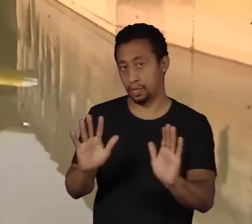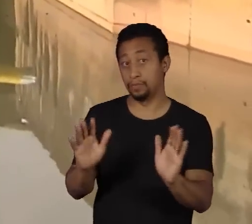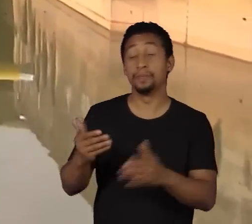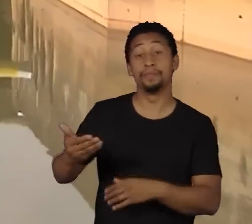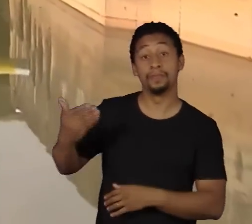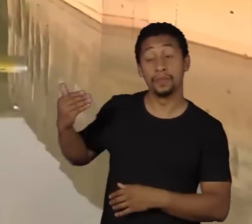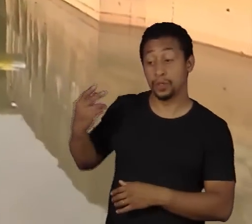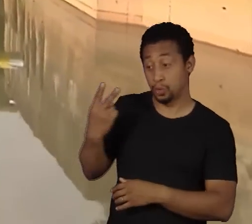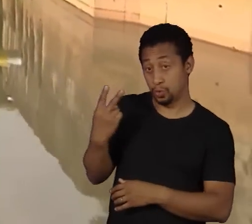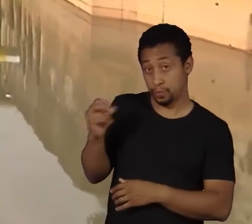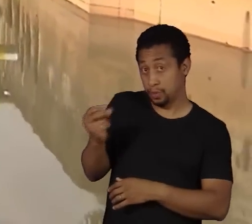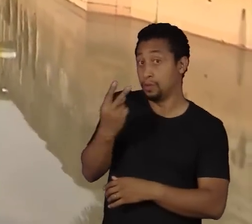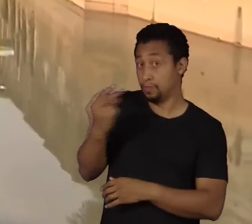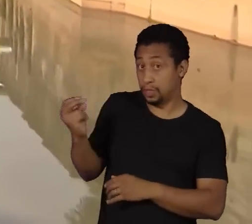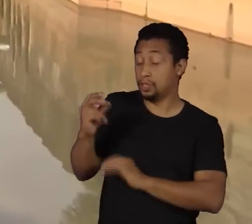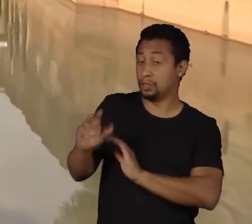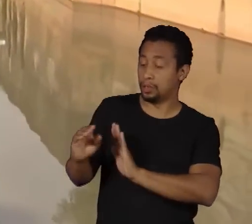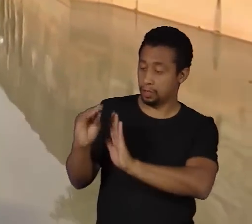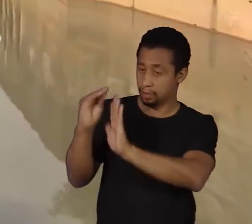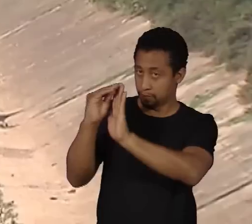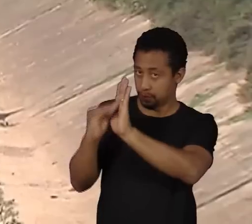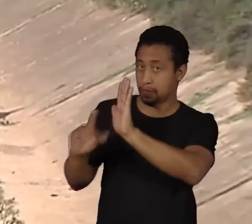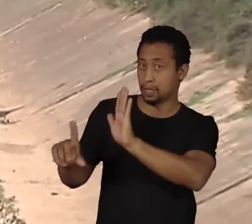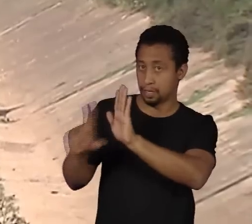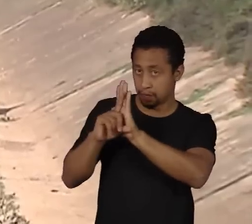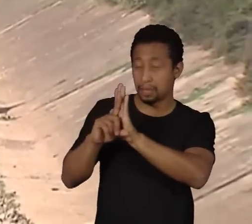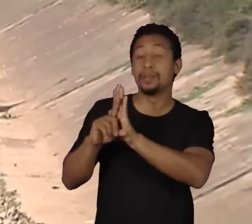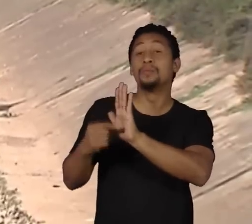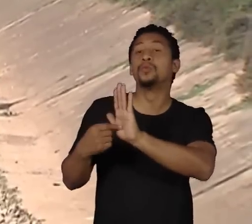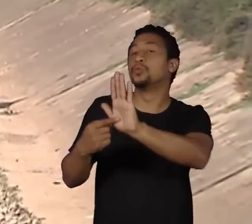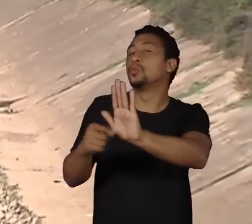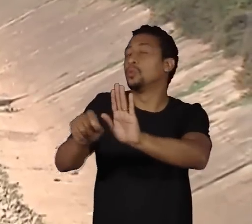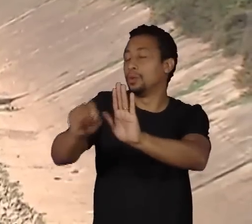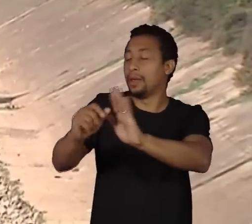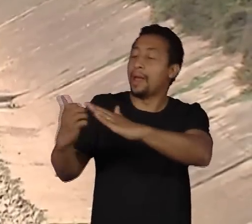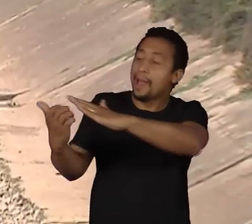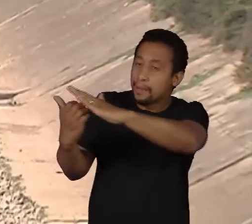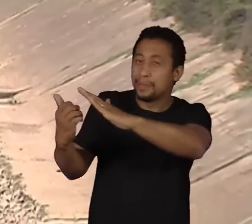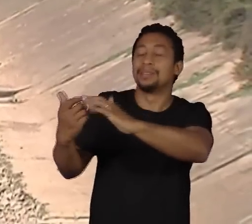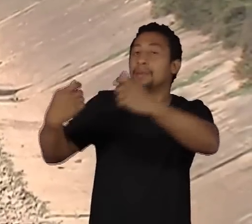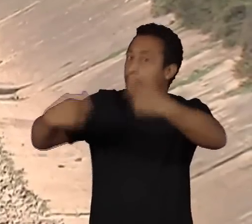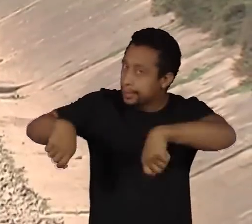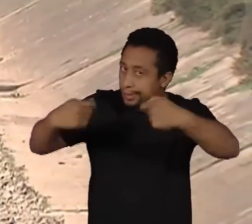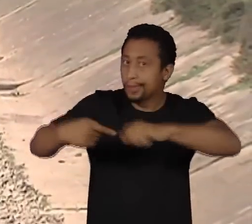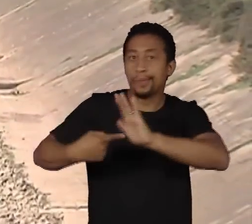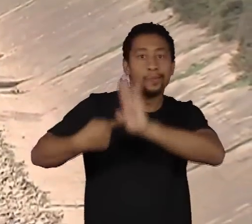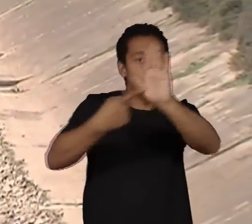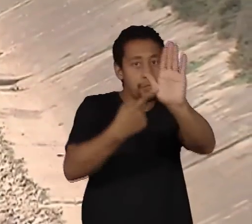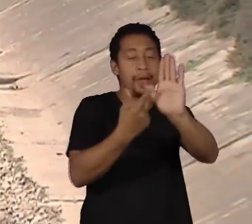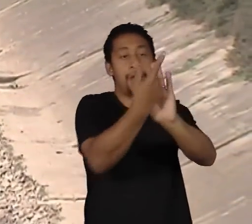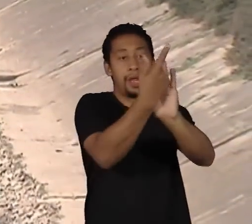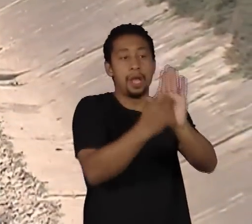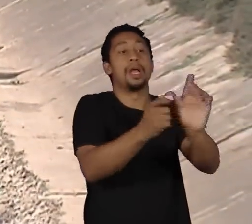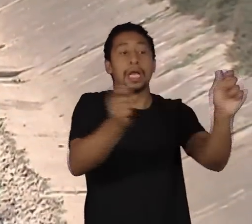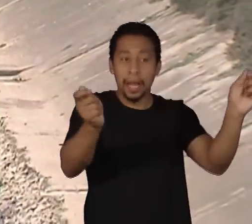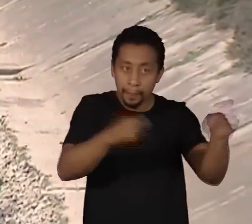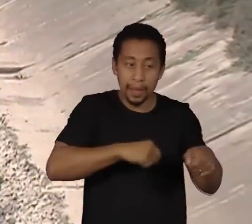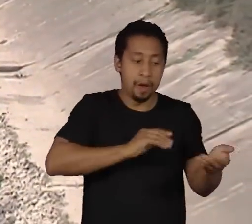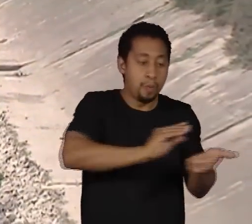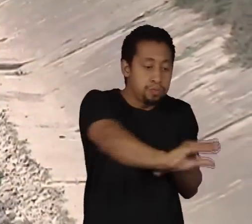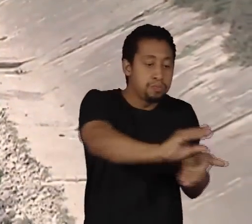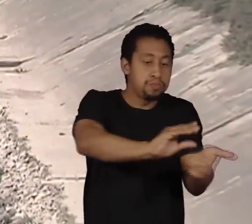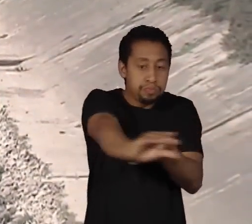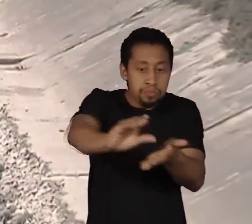as companhias estaduais a comprovarem capacidade financeira para fazer os investimentos necessários para a